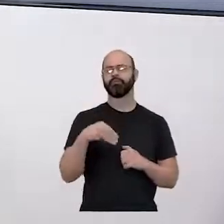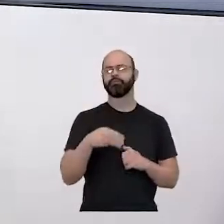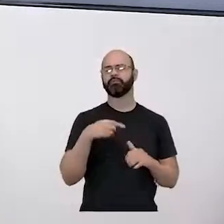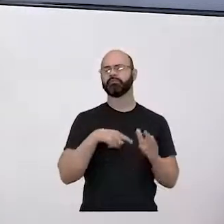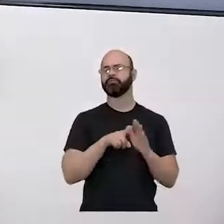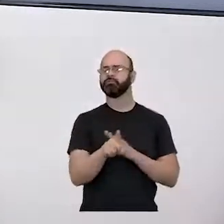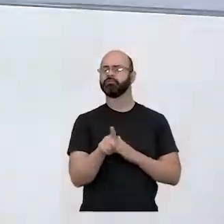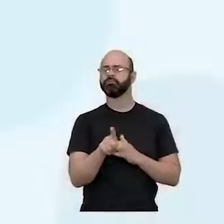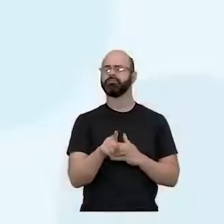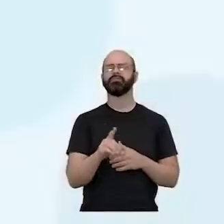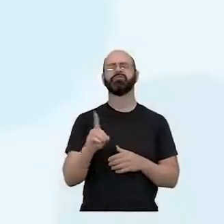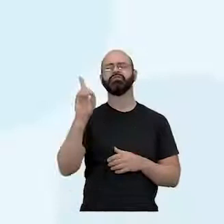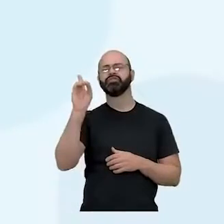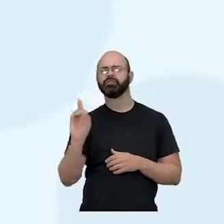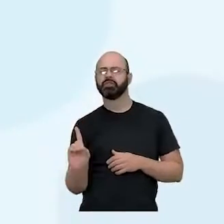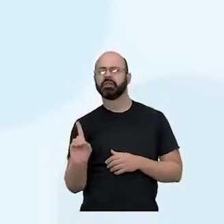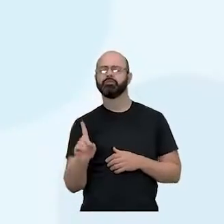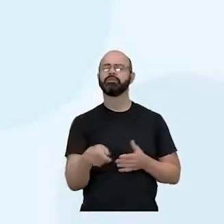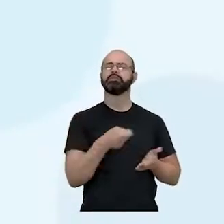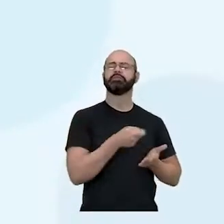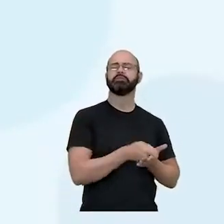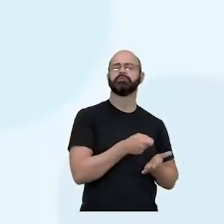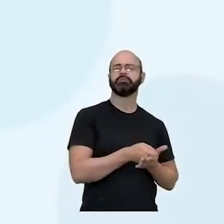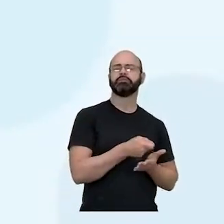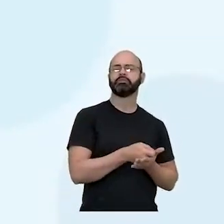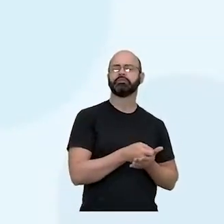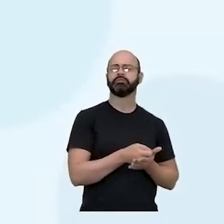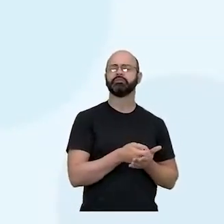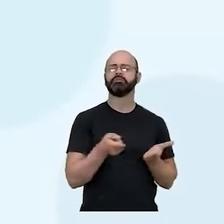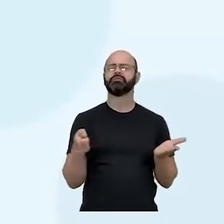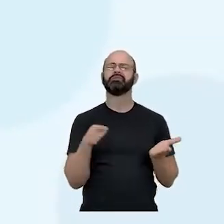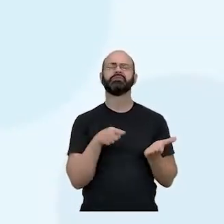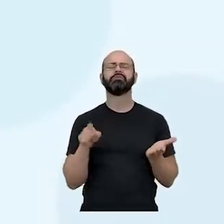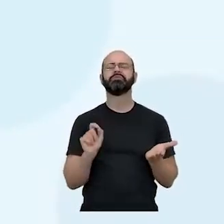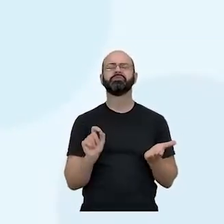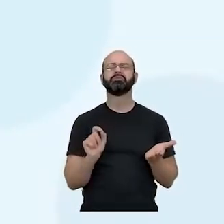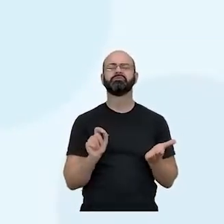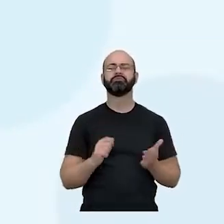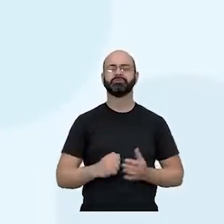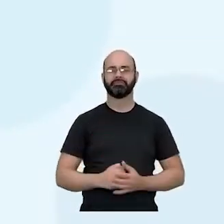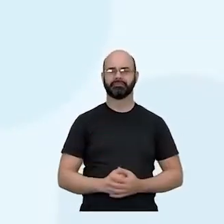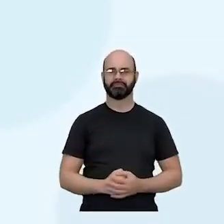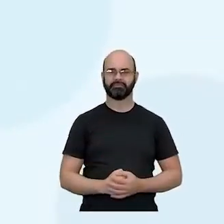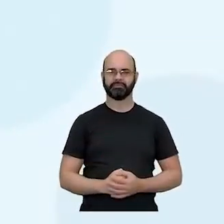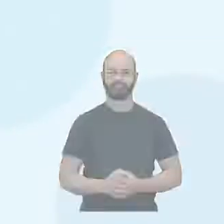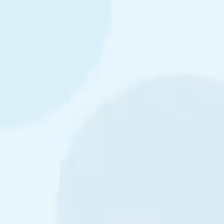E o que são direitos e deveres?